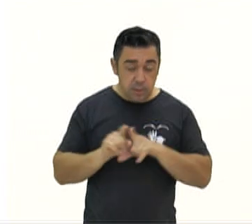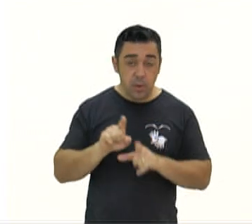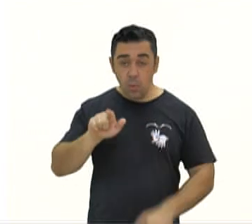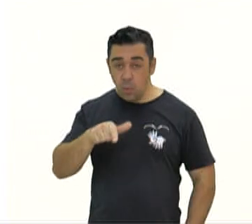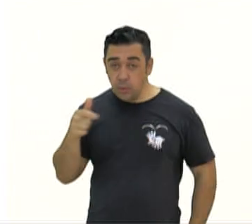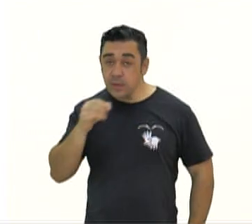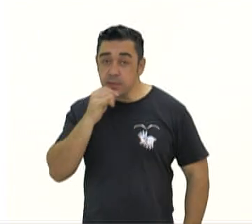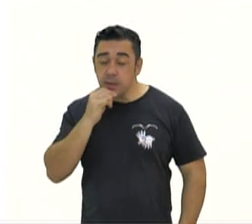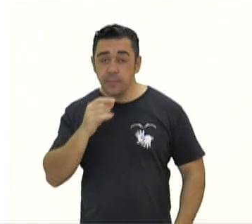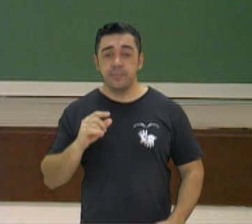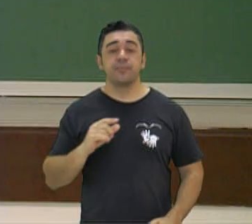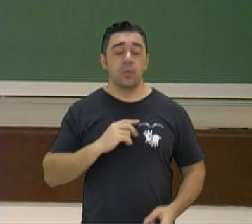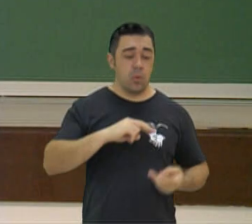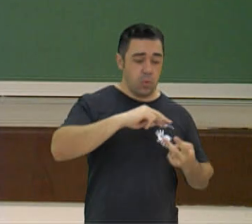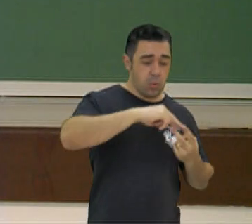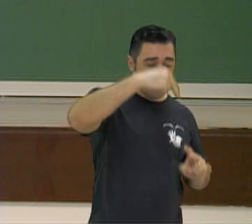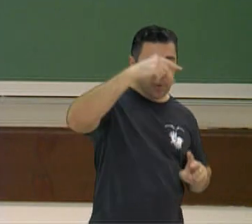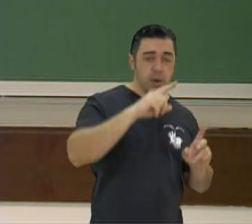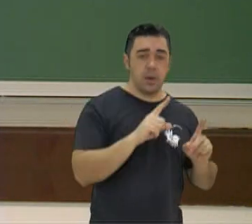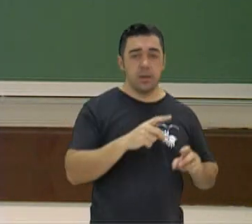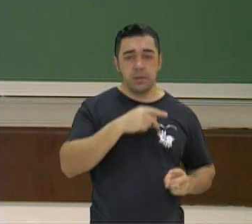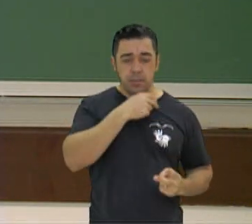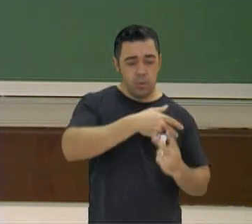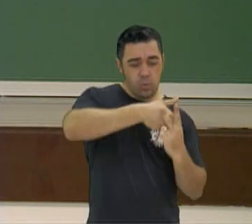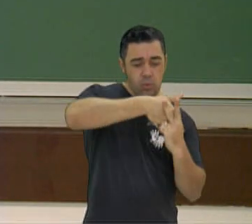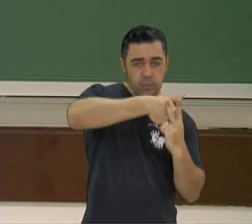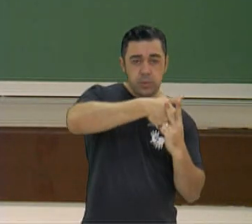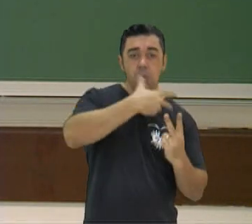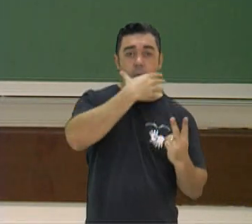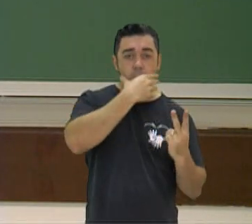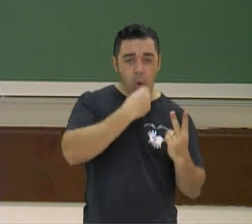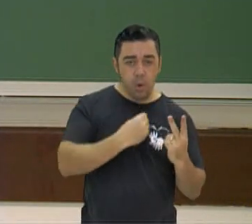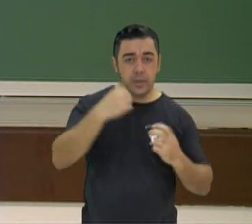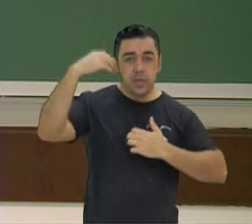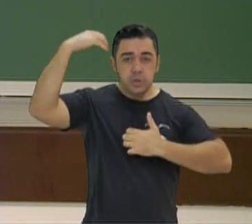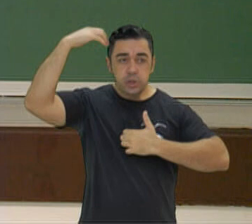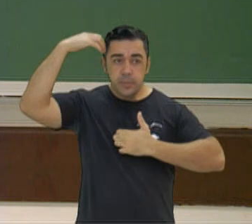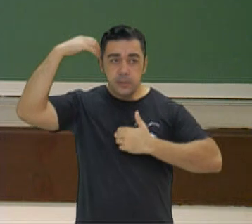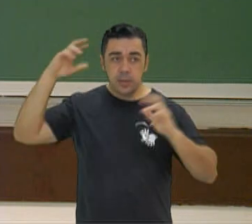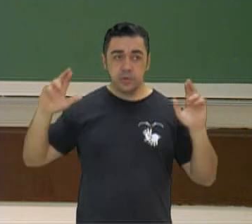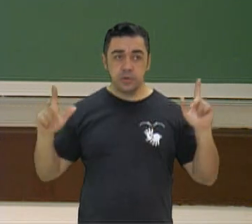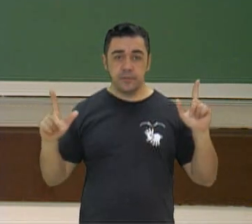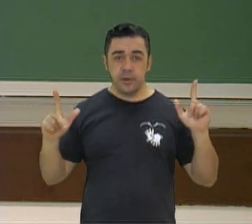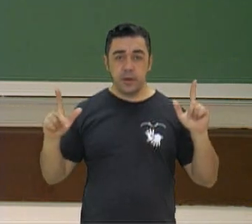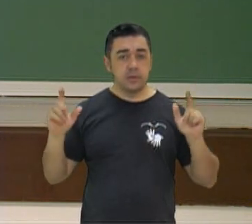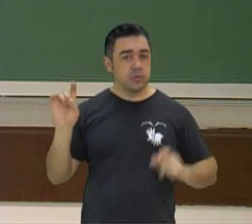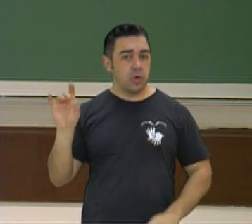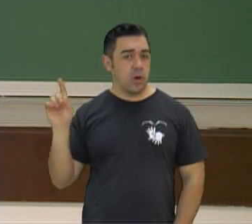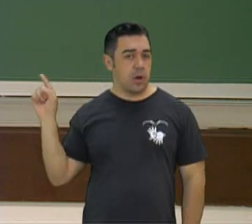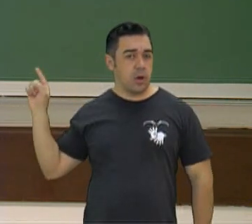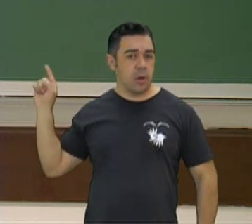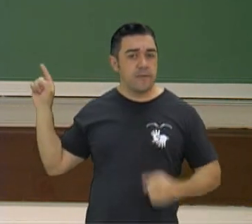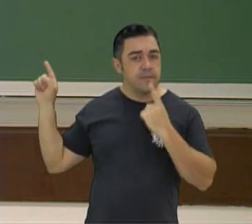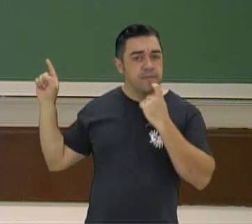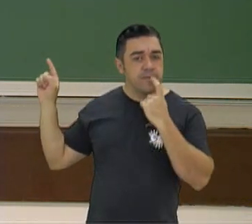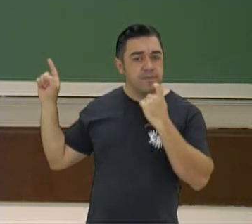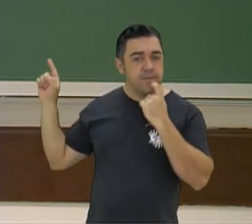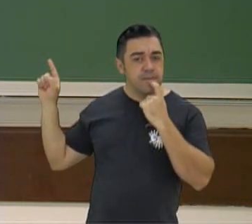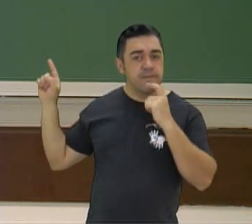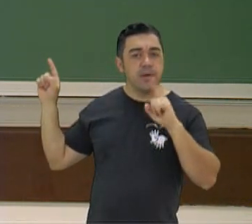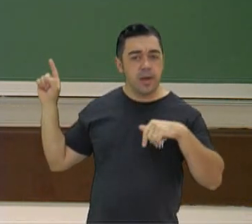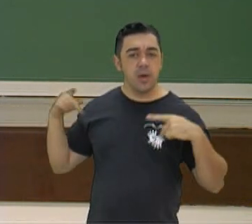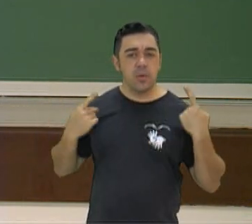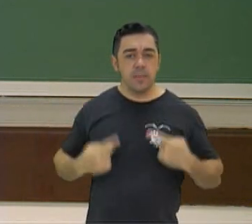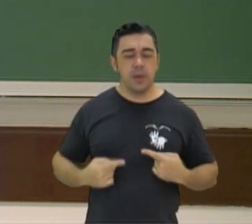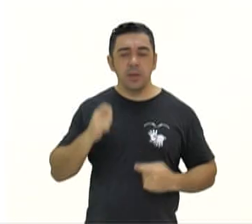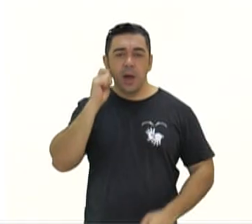gente comparar os cromossomos do homem e o chimpanzé, vocês estão vendo que parece tudo igual? Só altera isso aqui, Então o vermelhinho ali é do humano e o